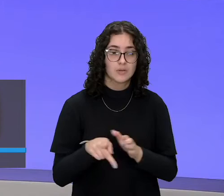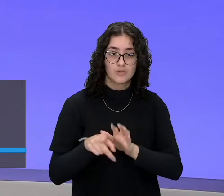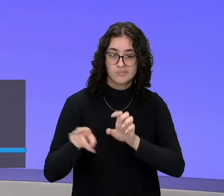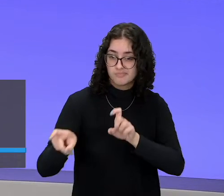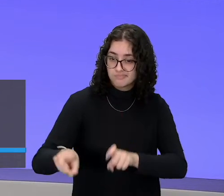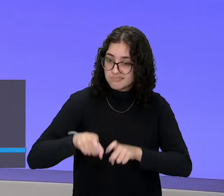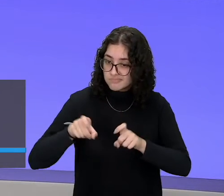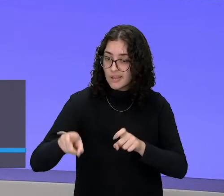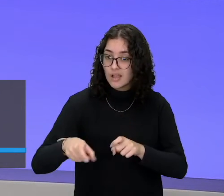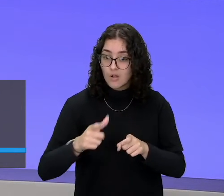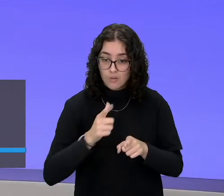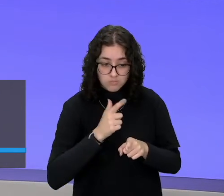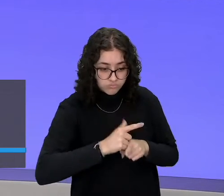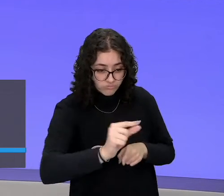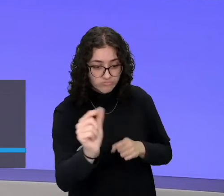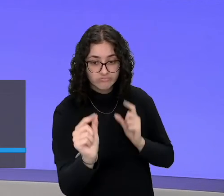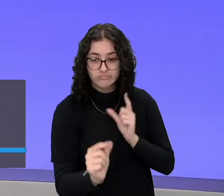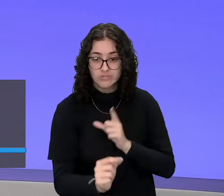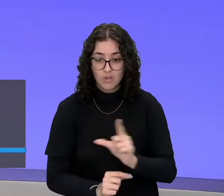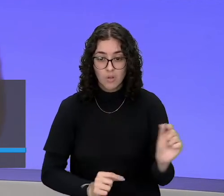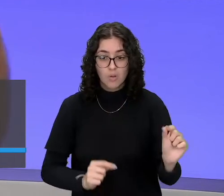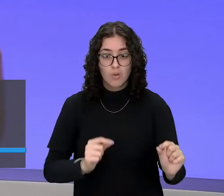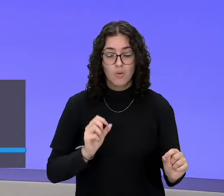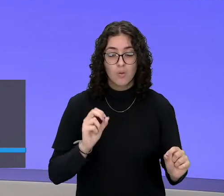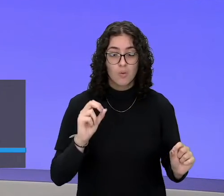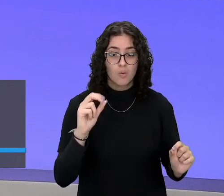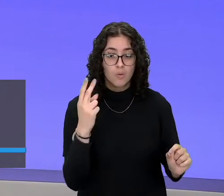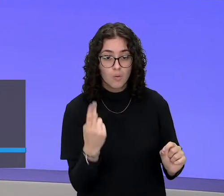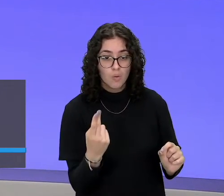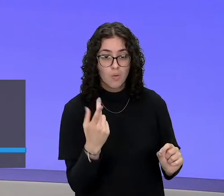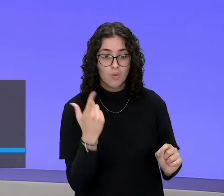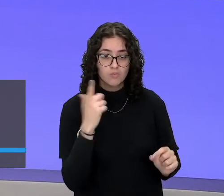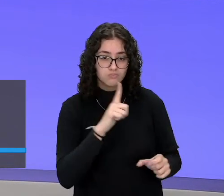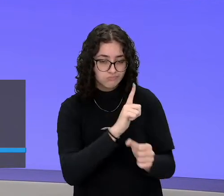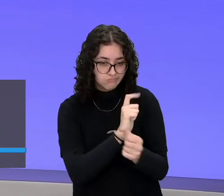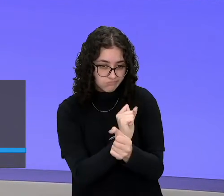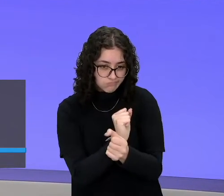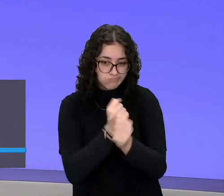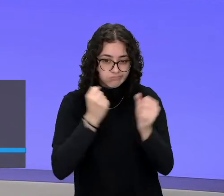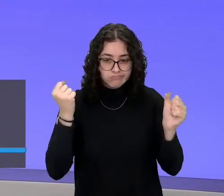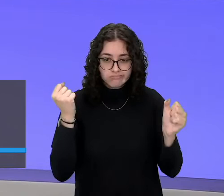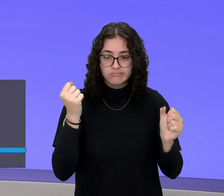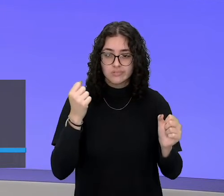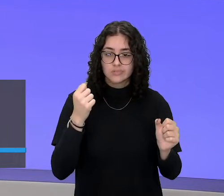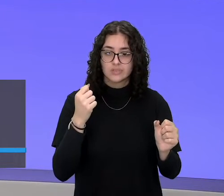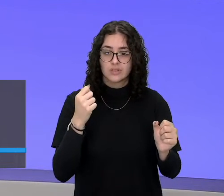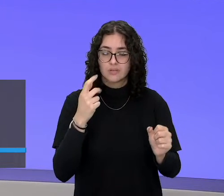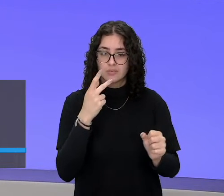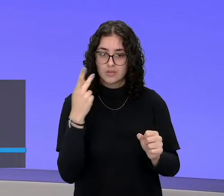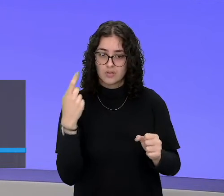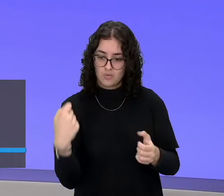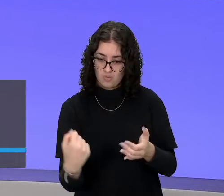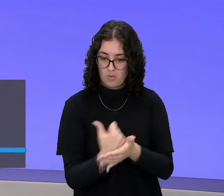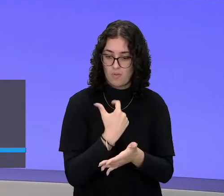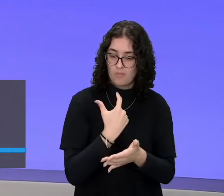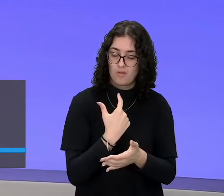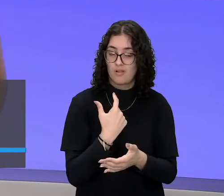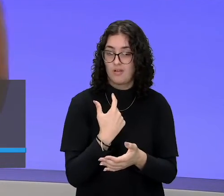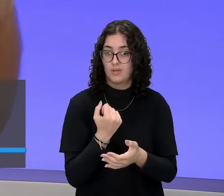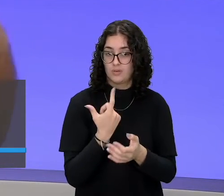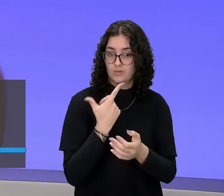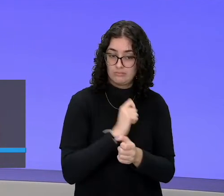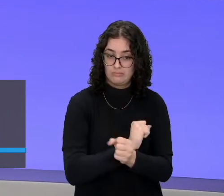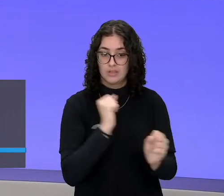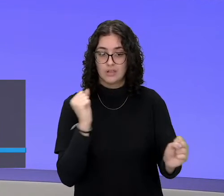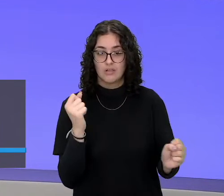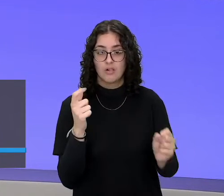eles fugiam ou quando conseguiam, né, se desvencilhar daqueles senhores que os compravam, iam para